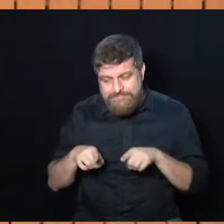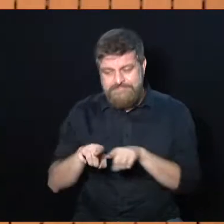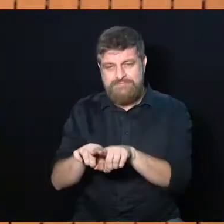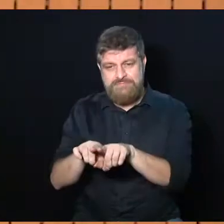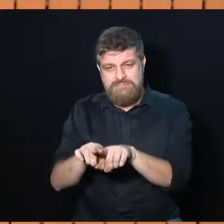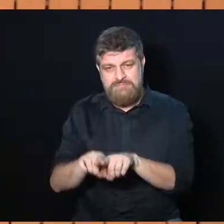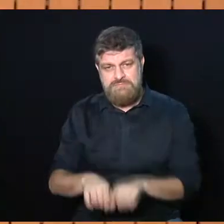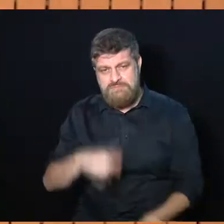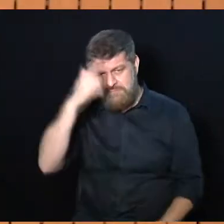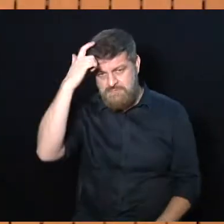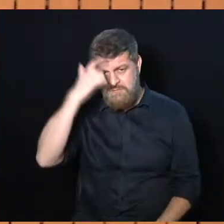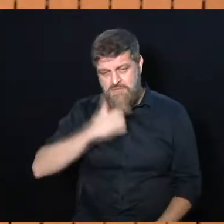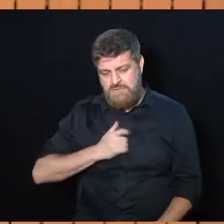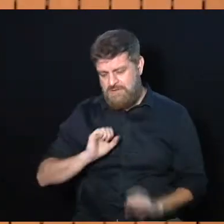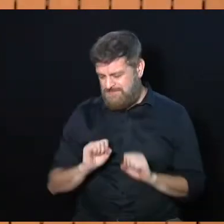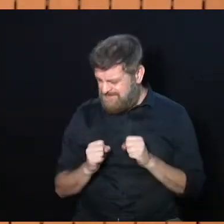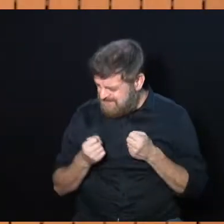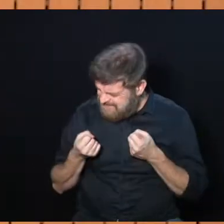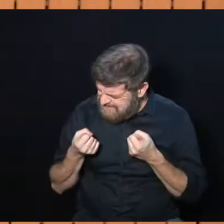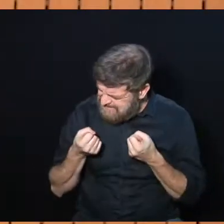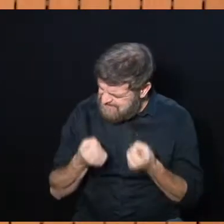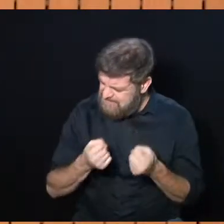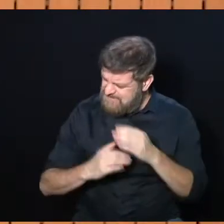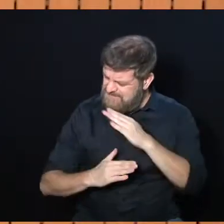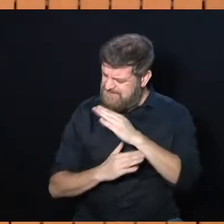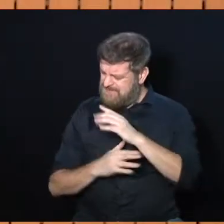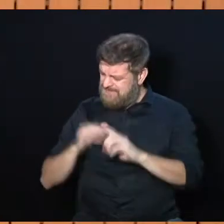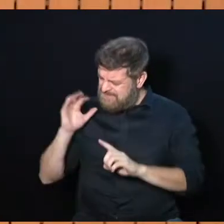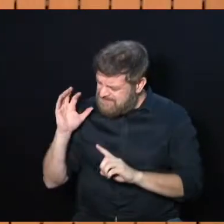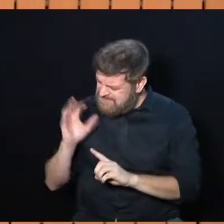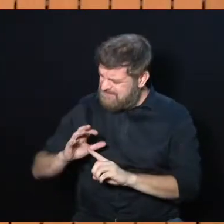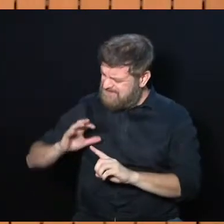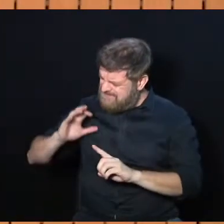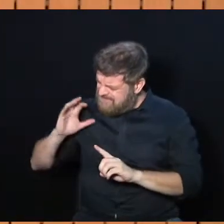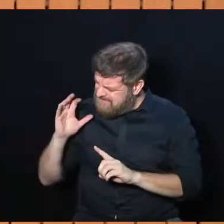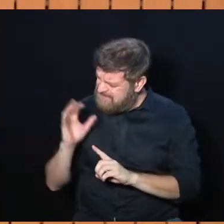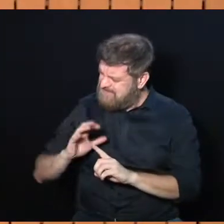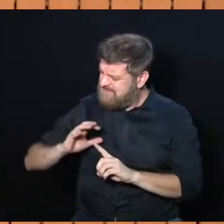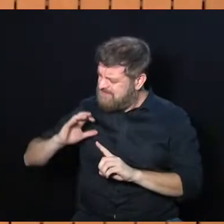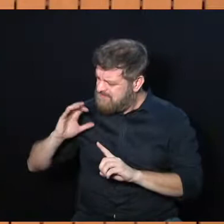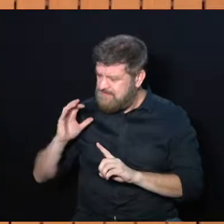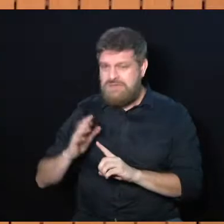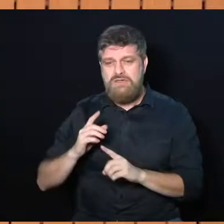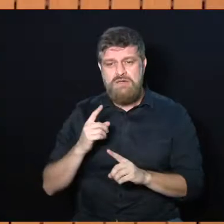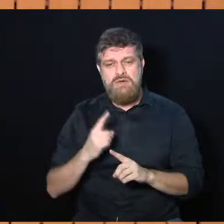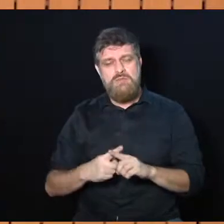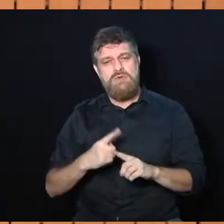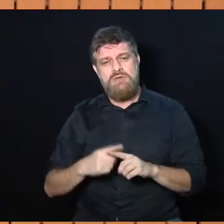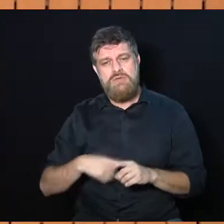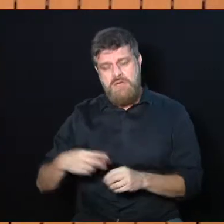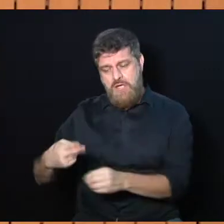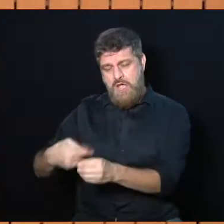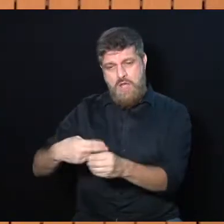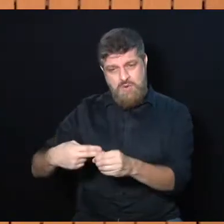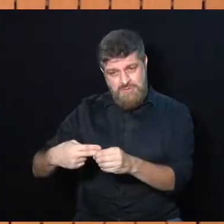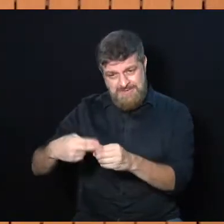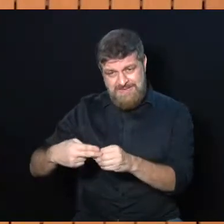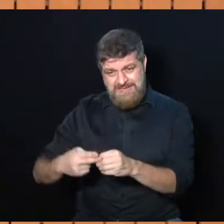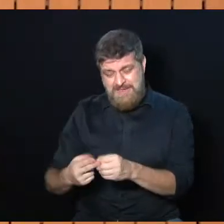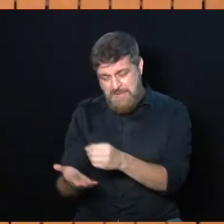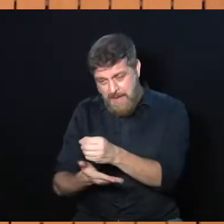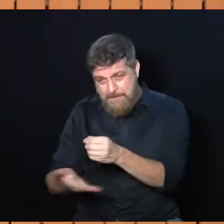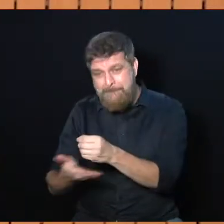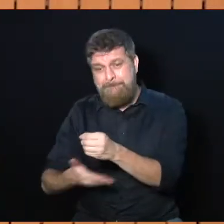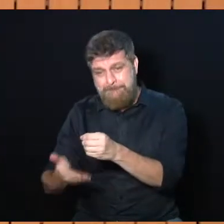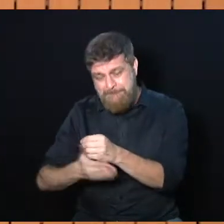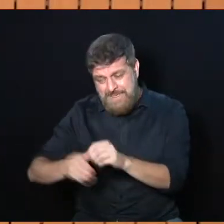Eu tenho feito um esforço aqui nessa casa de tentar aproximar, porque a Unicamp ela cumpre um papel fundamental